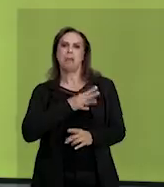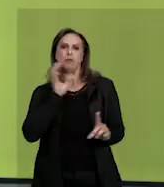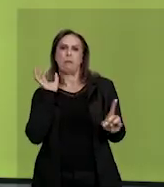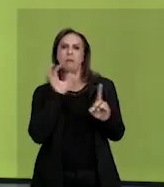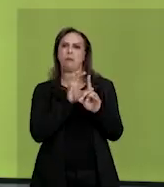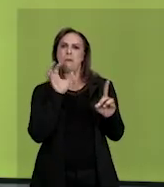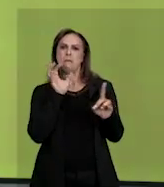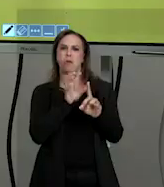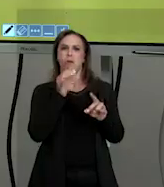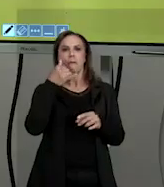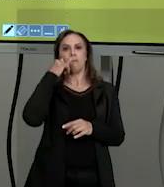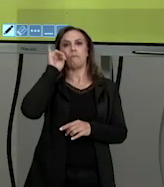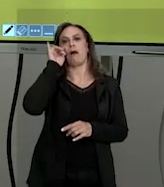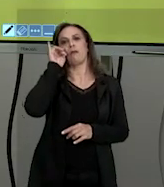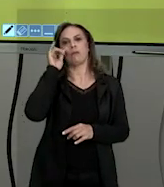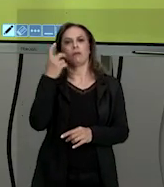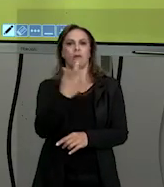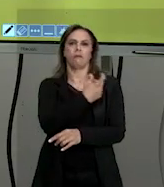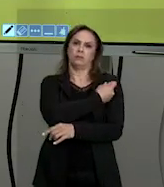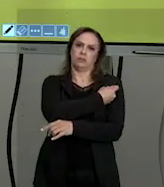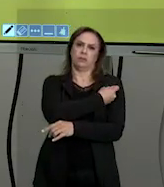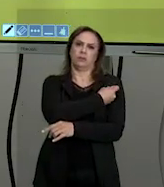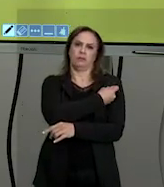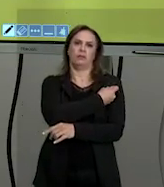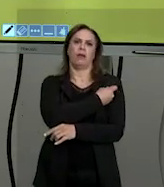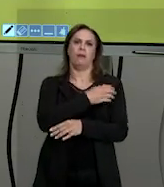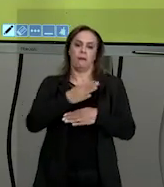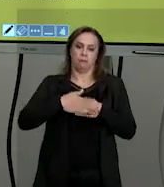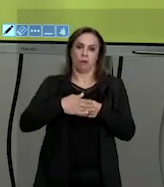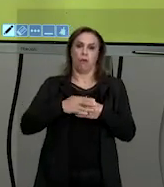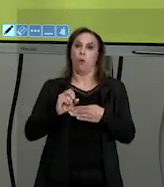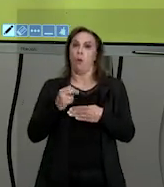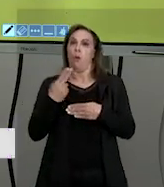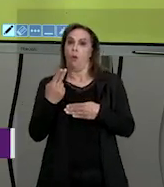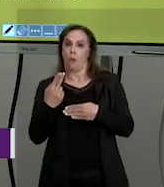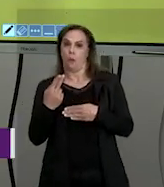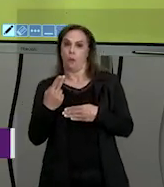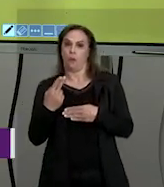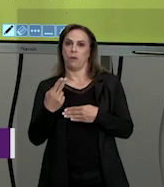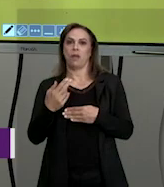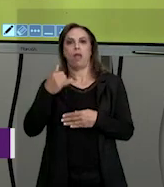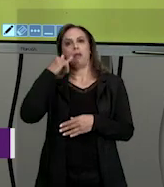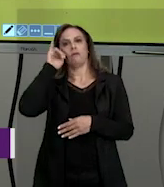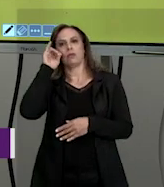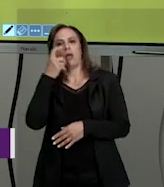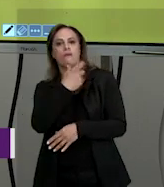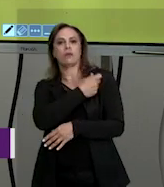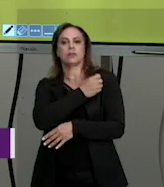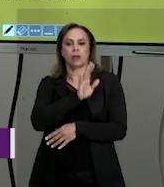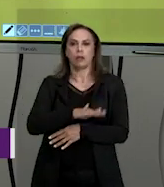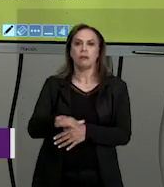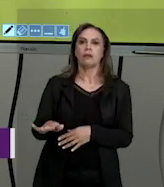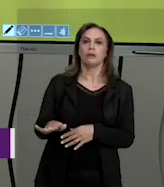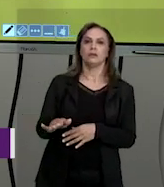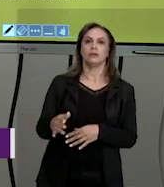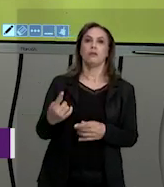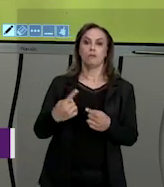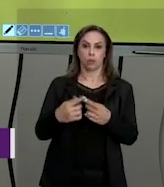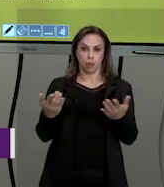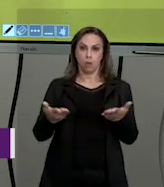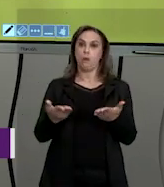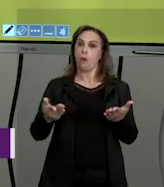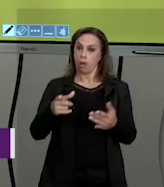vacinarem crianças. Porque a gente tem, né, atualmente, ainda bem, né, vacinas que estão disponíveis